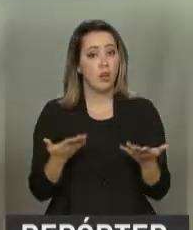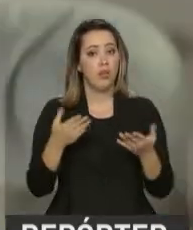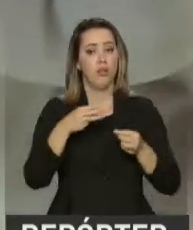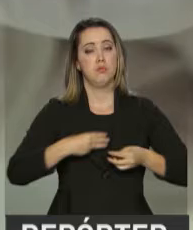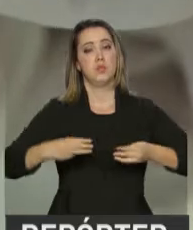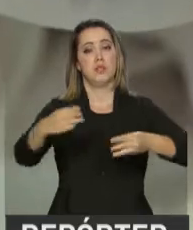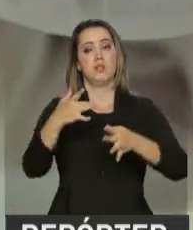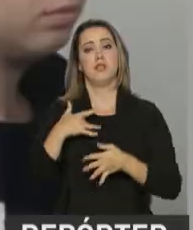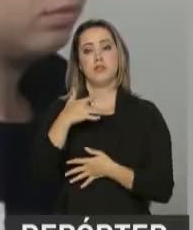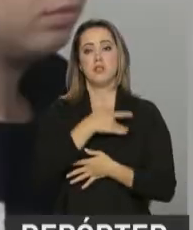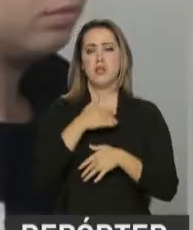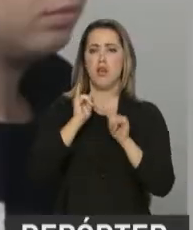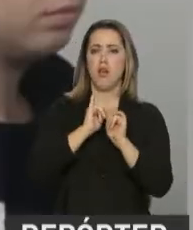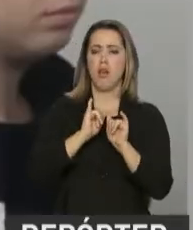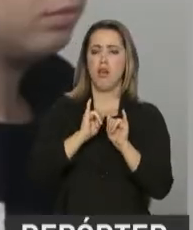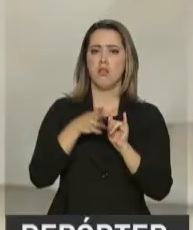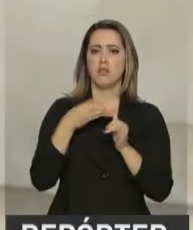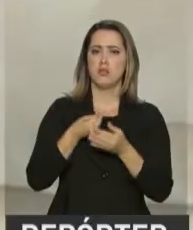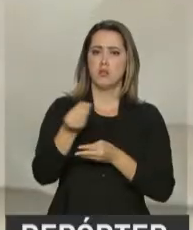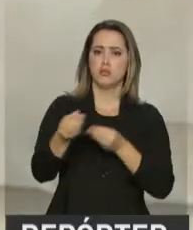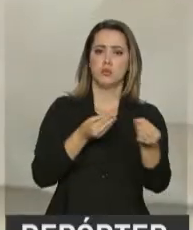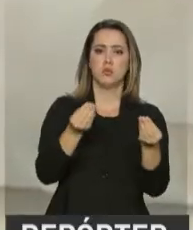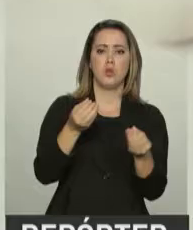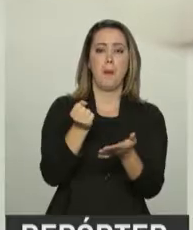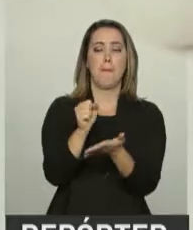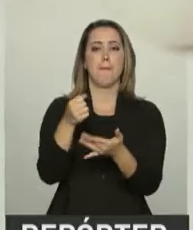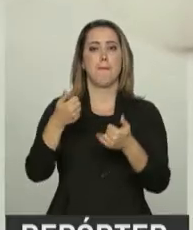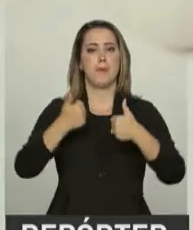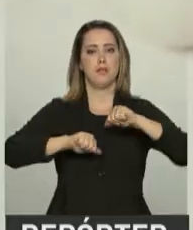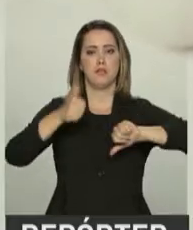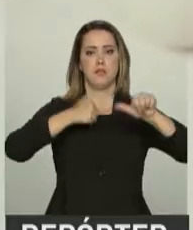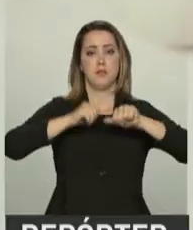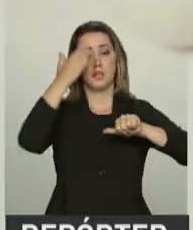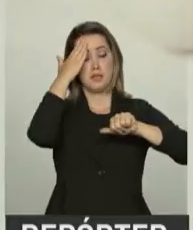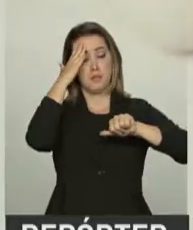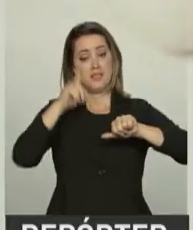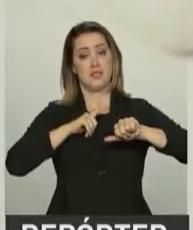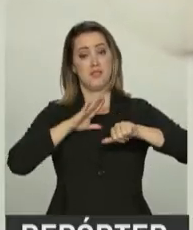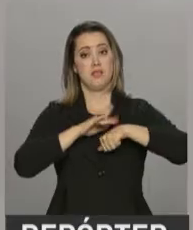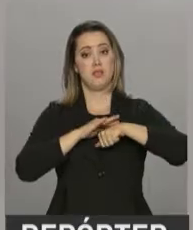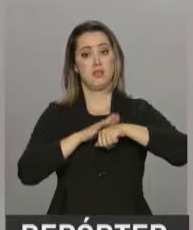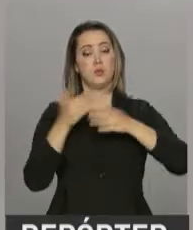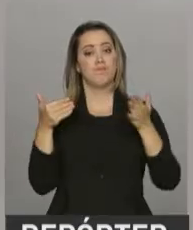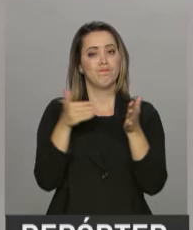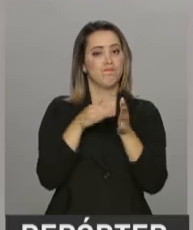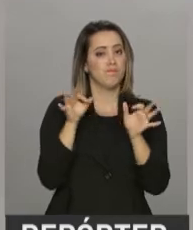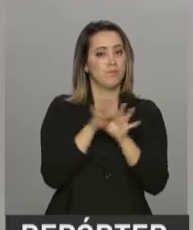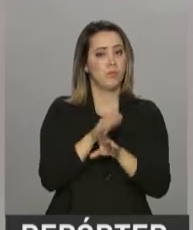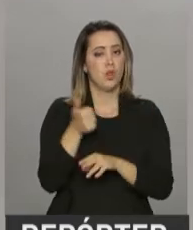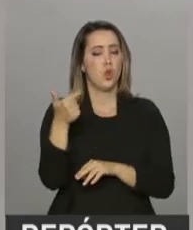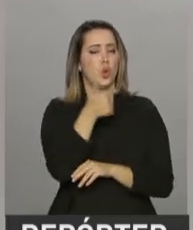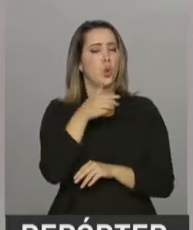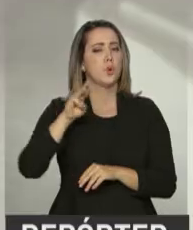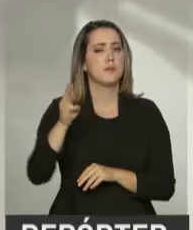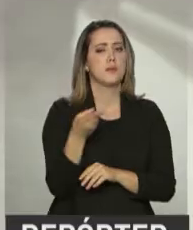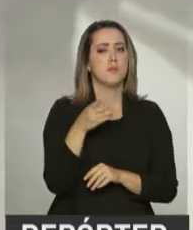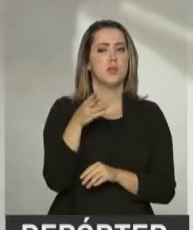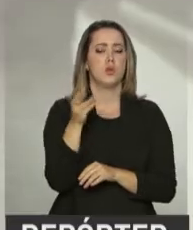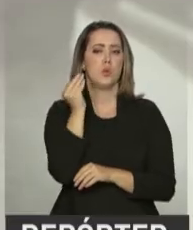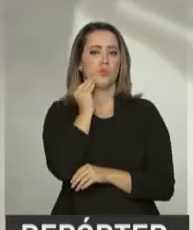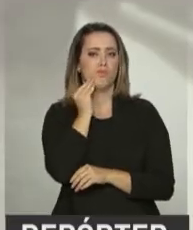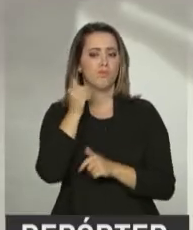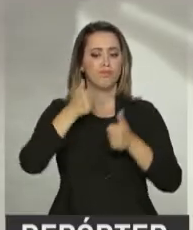da Saúde distribui testes rápidos para detectar a doença. Até o fim do ano, serão 12 milhões de